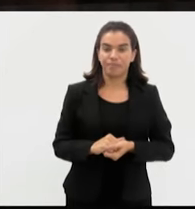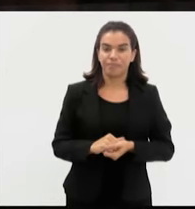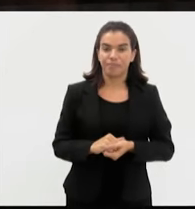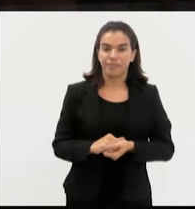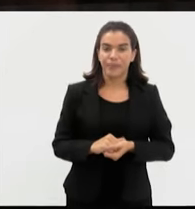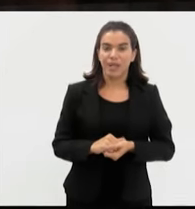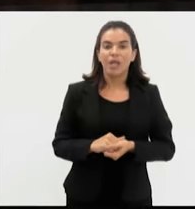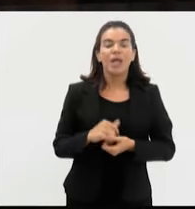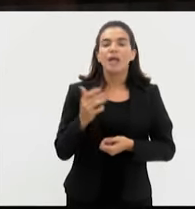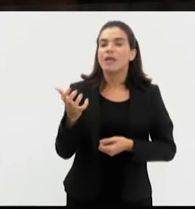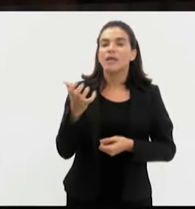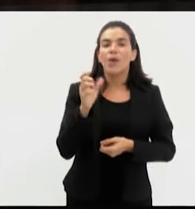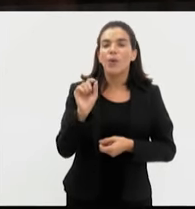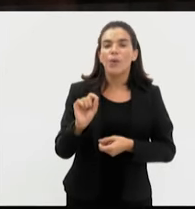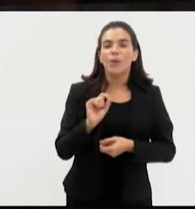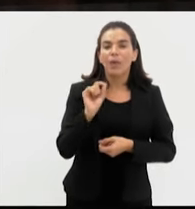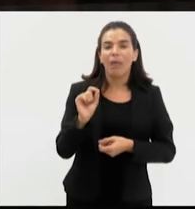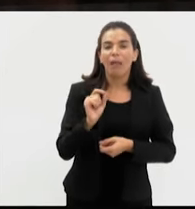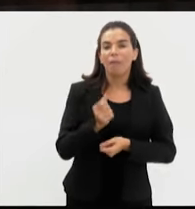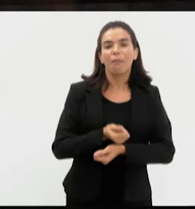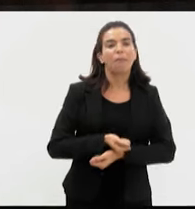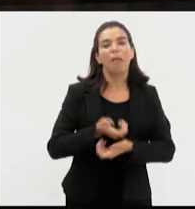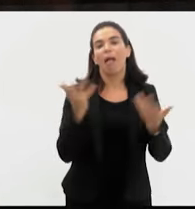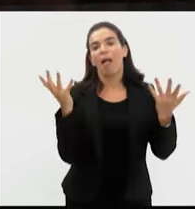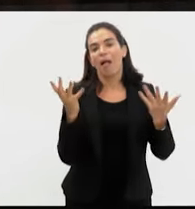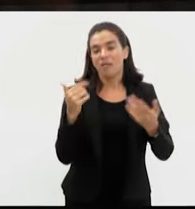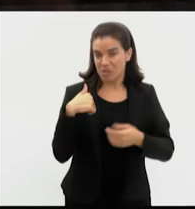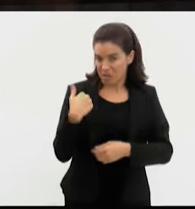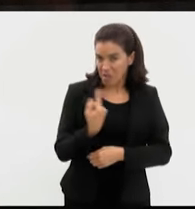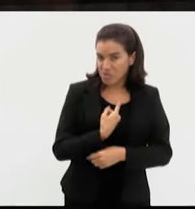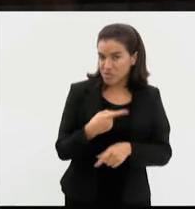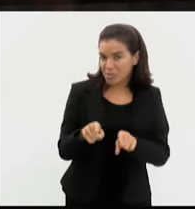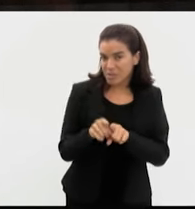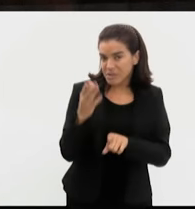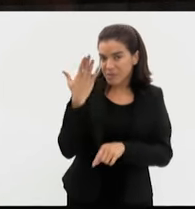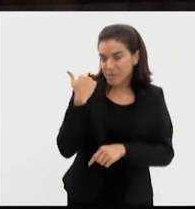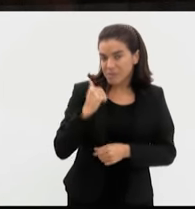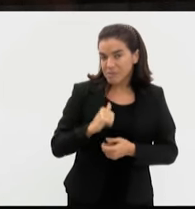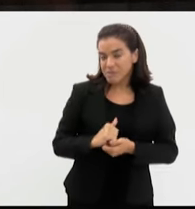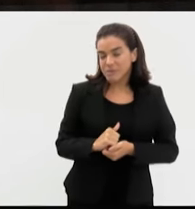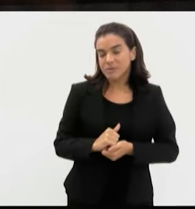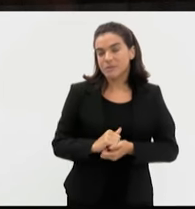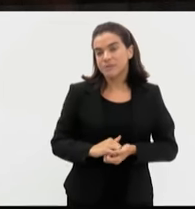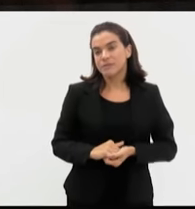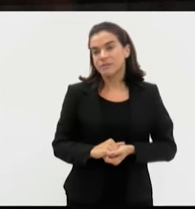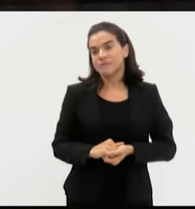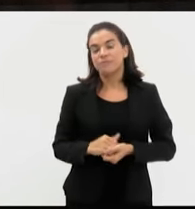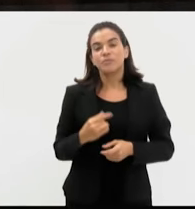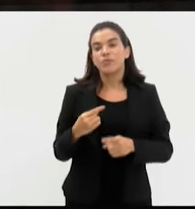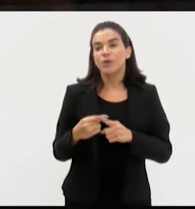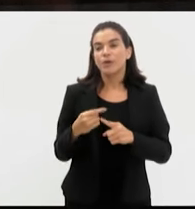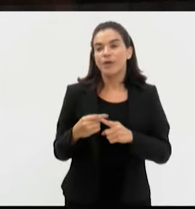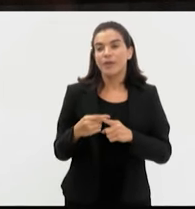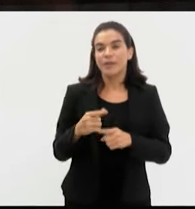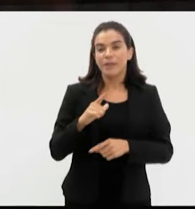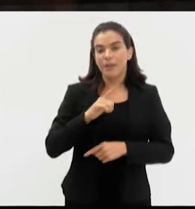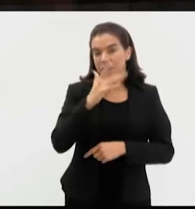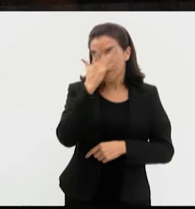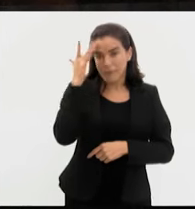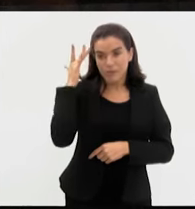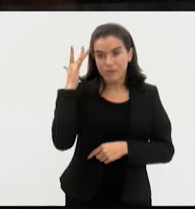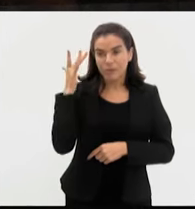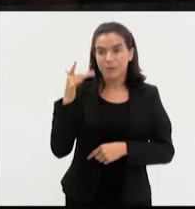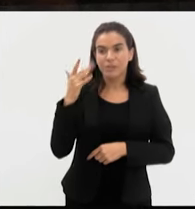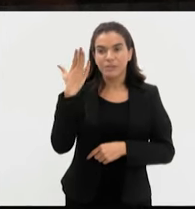E aí o que eles querem que a gente jogue pra galera sabemos jogar também mas não vou fazer isso porque aqui tem um cara